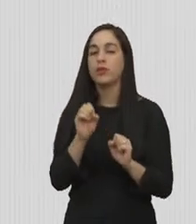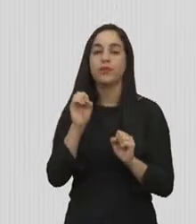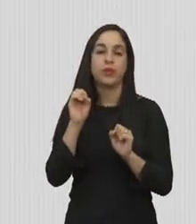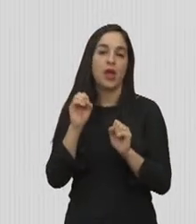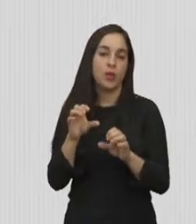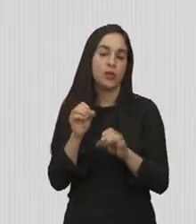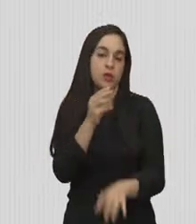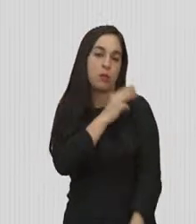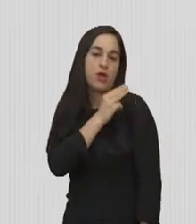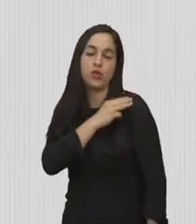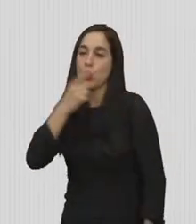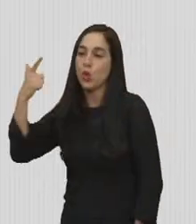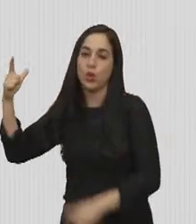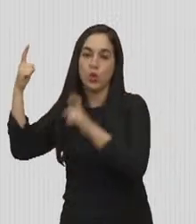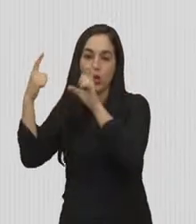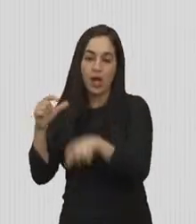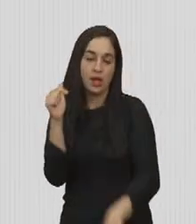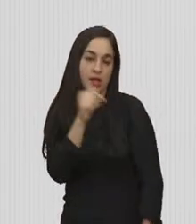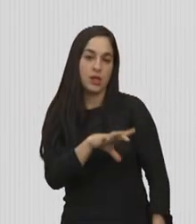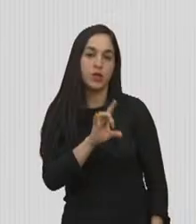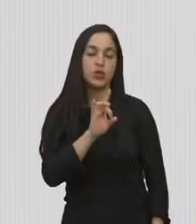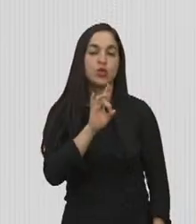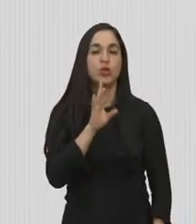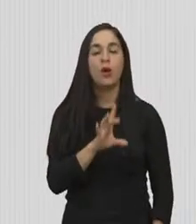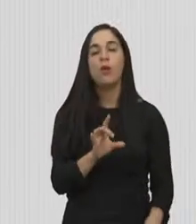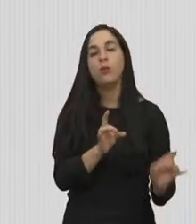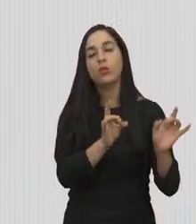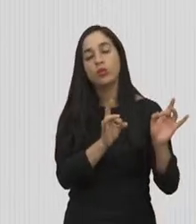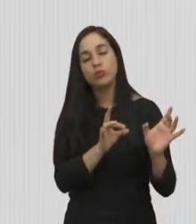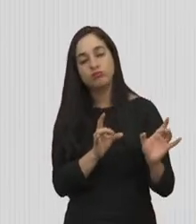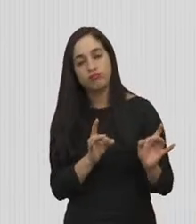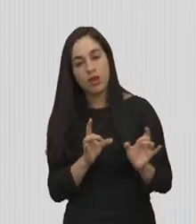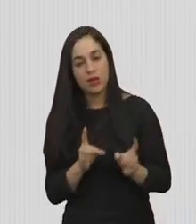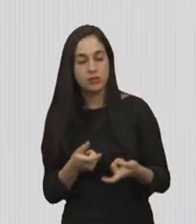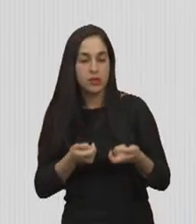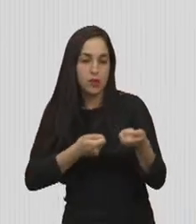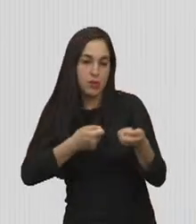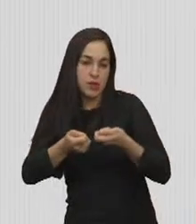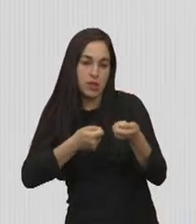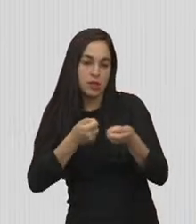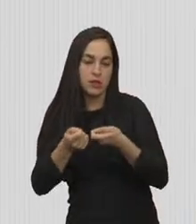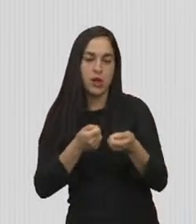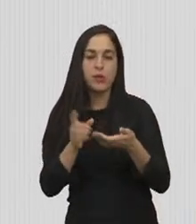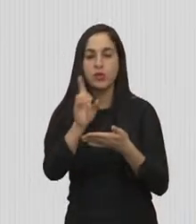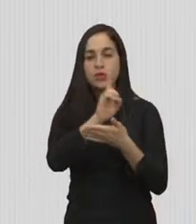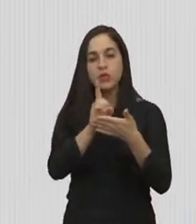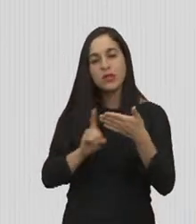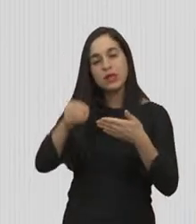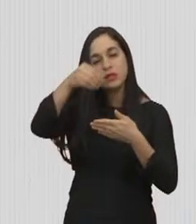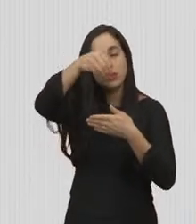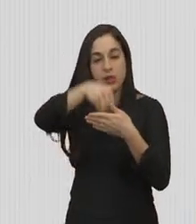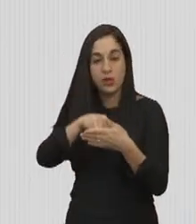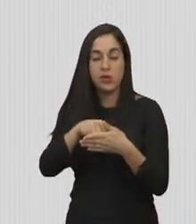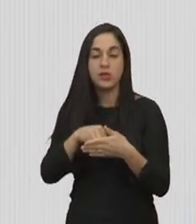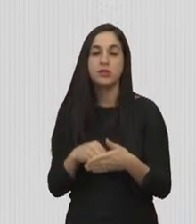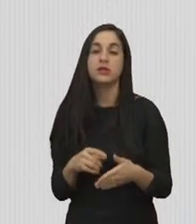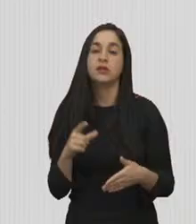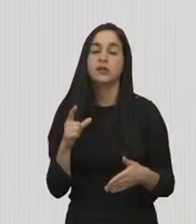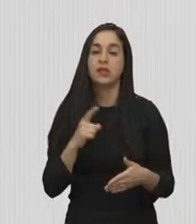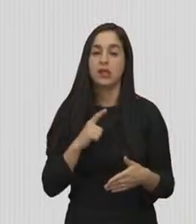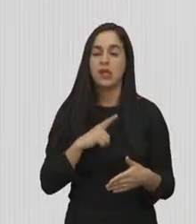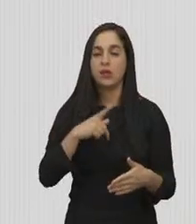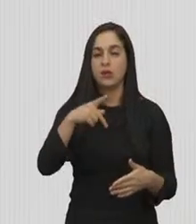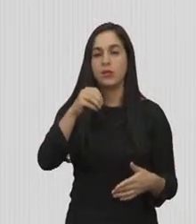ela faz só o técnico com a gente, que é o caso da administração e do design de interiores. E uma pós-graduação